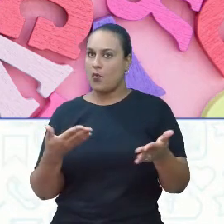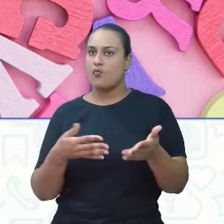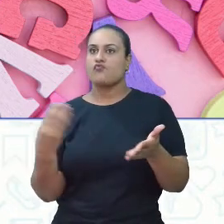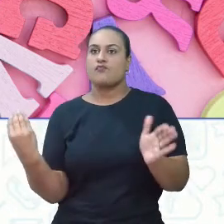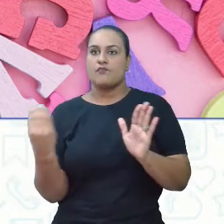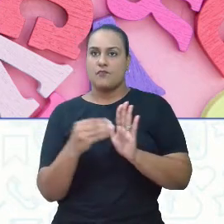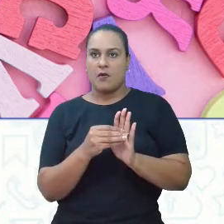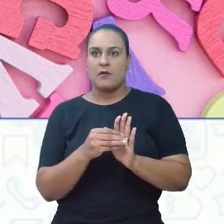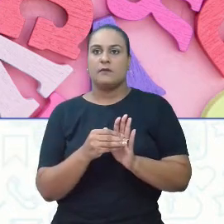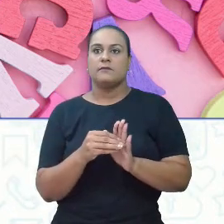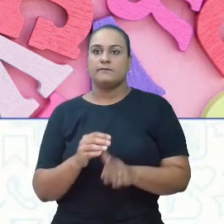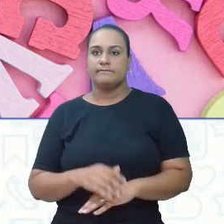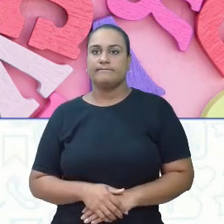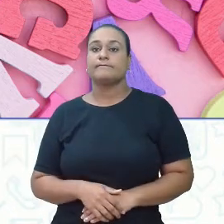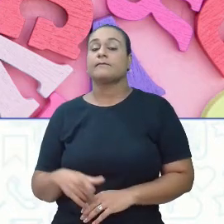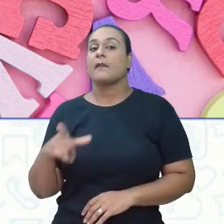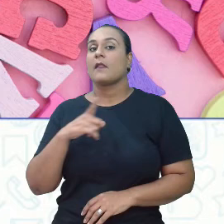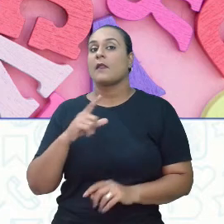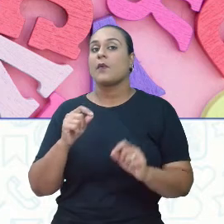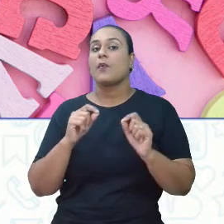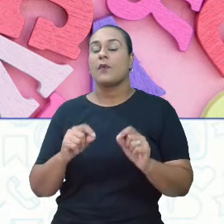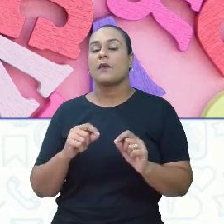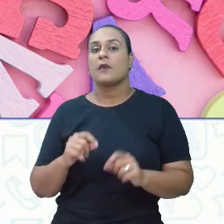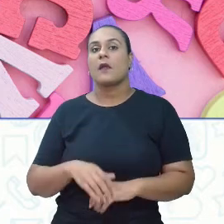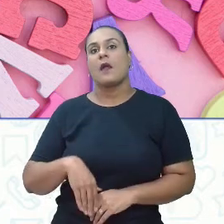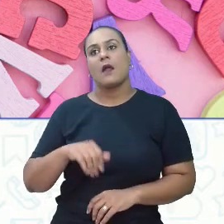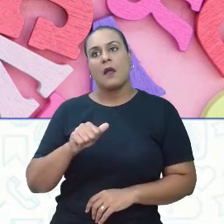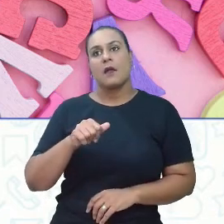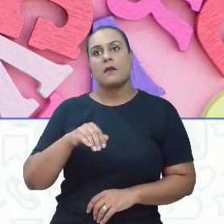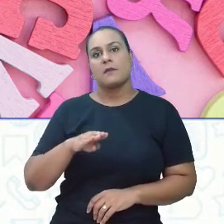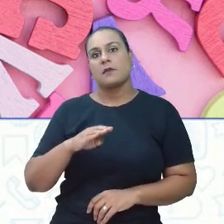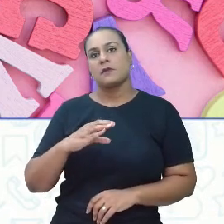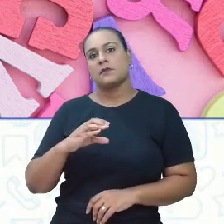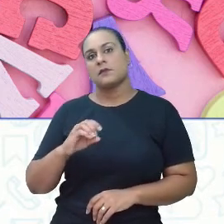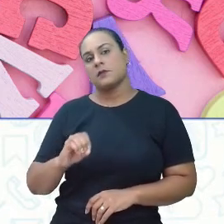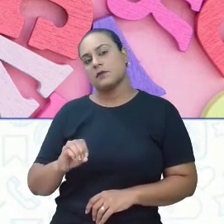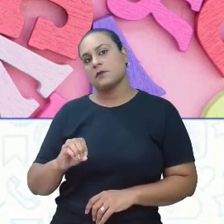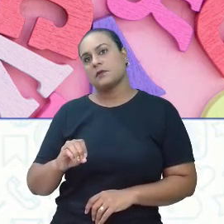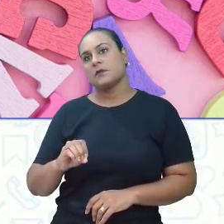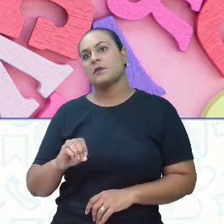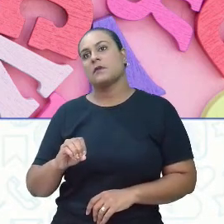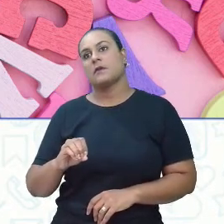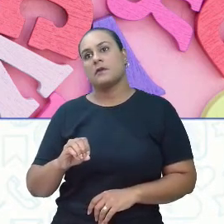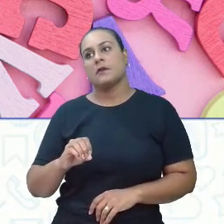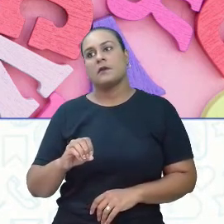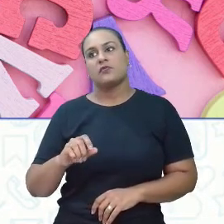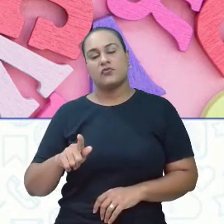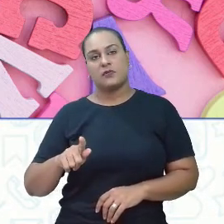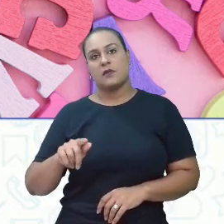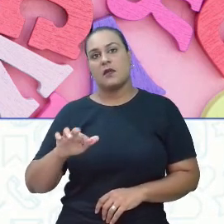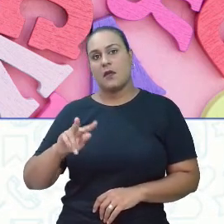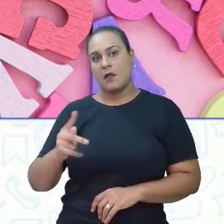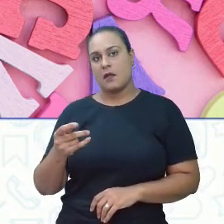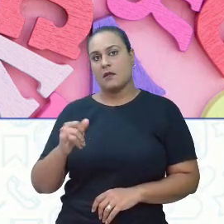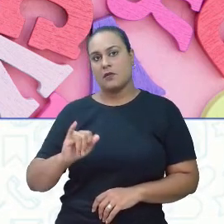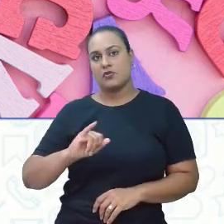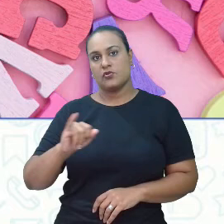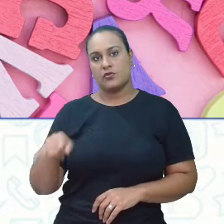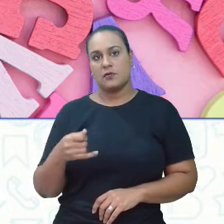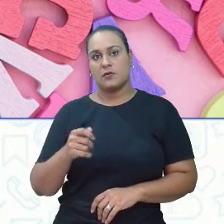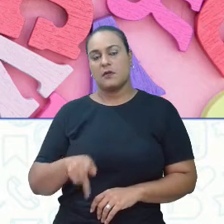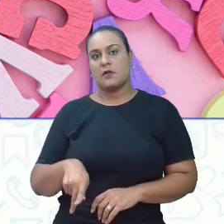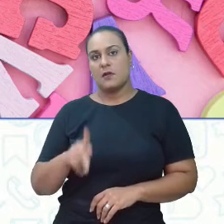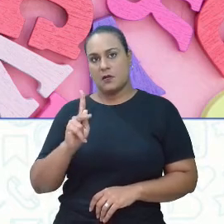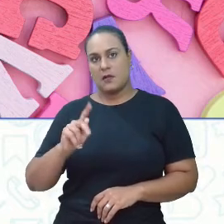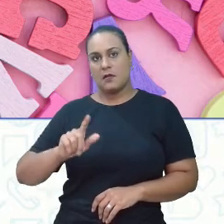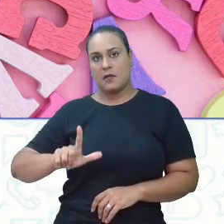fazer, tá certo? Então, a gente tem, ó, A, B, C, D, E, F, G, H, I,